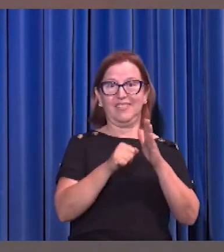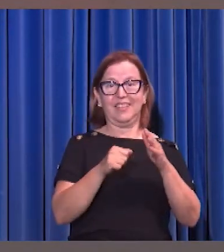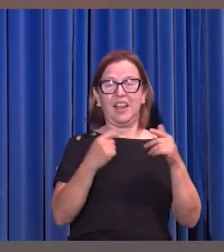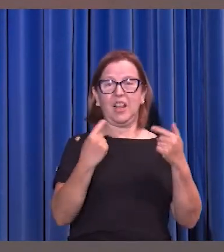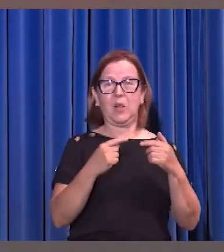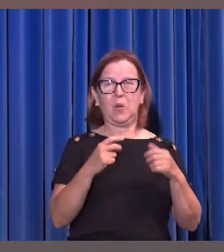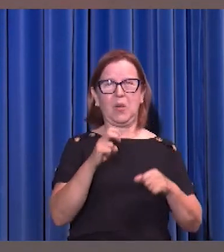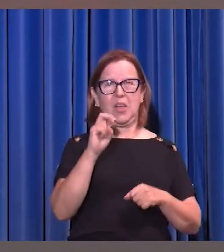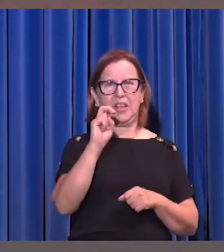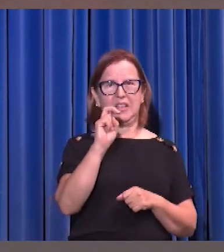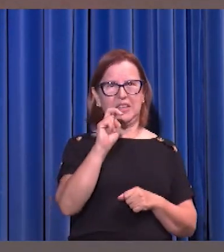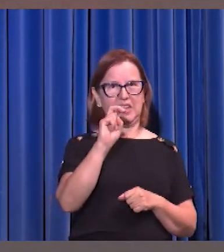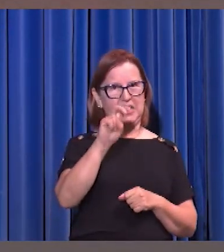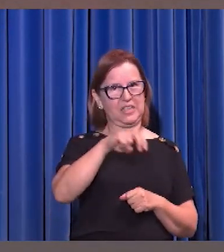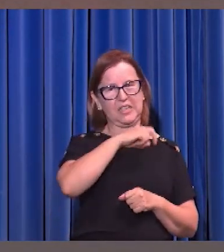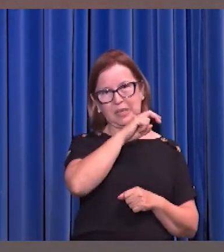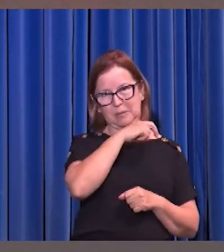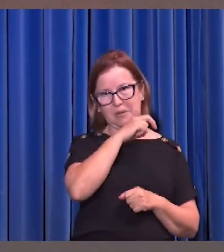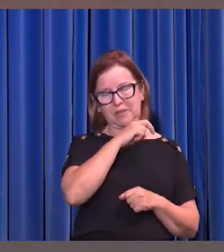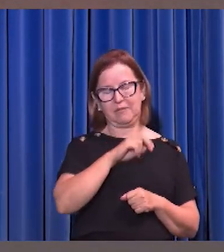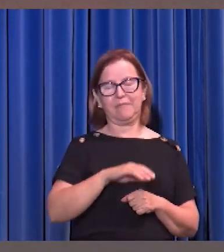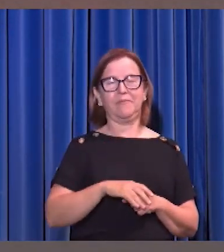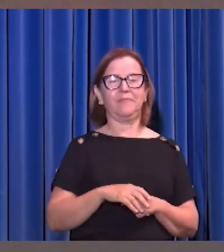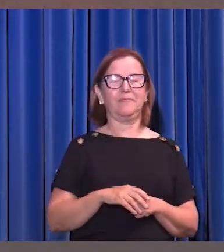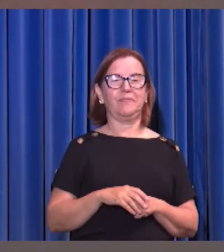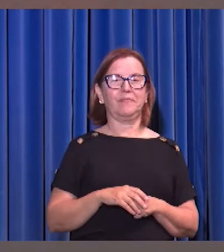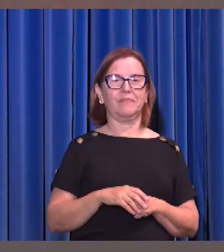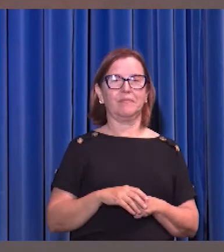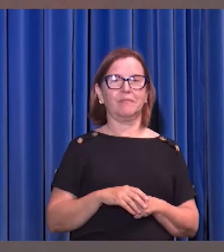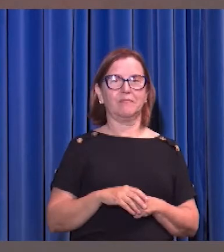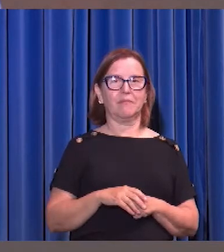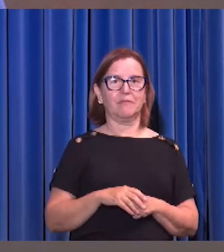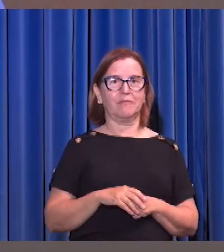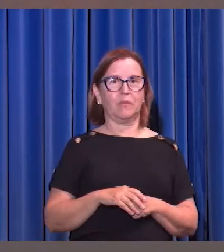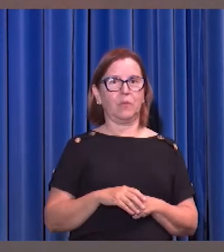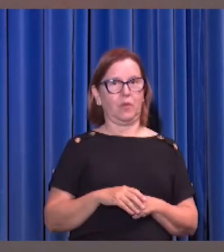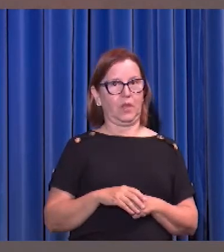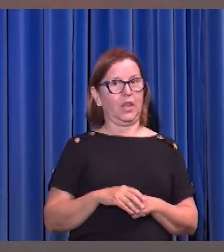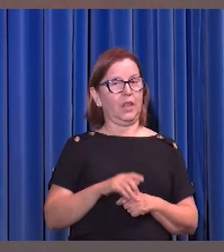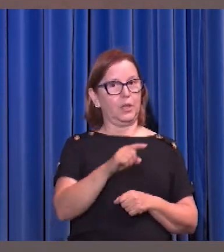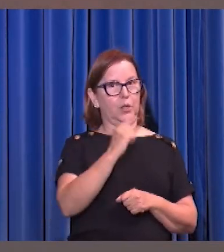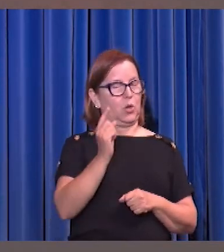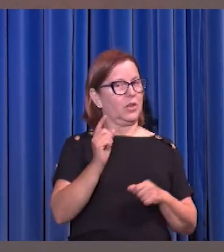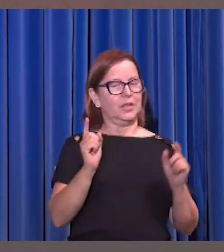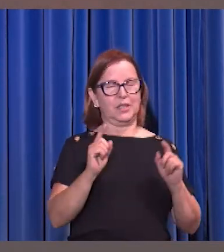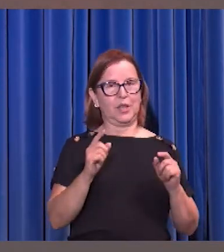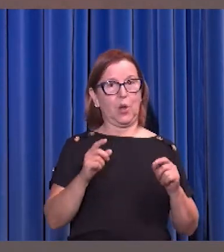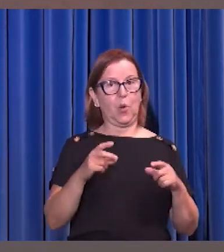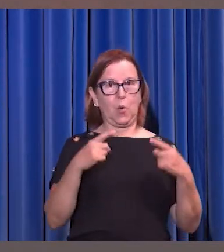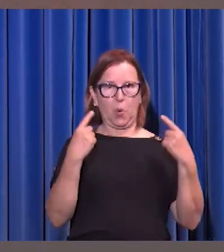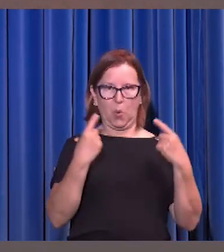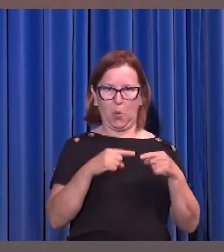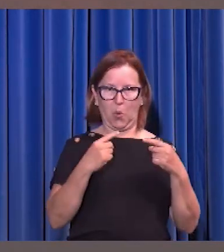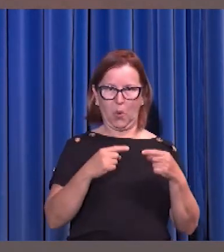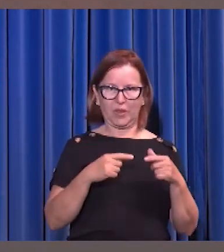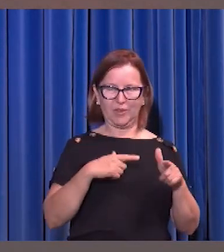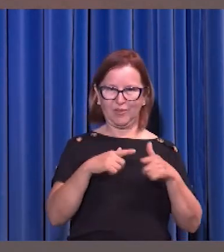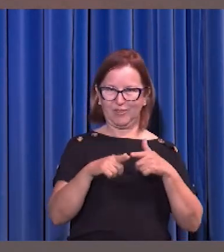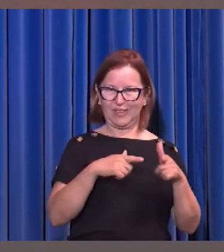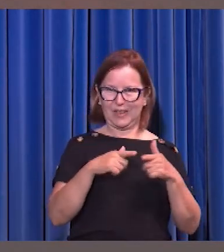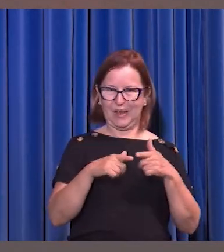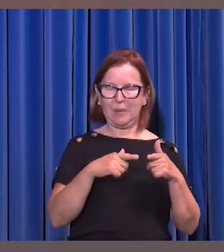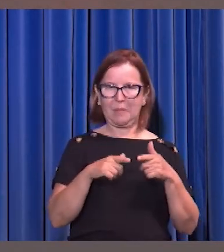serpentes. Veja, nós não estamos sendo contra o trabalho assistencial nem